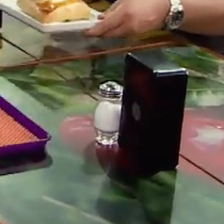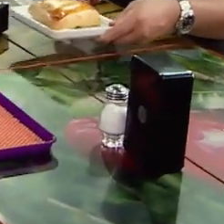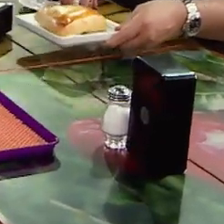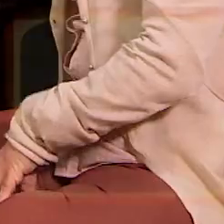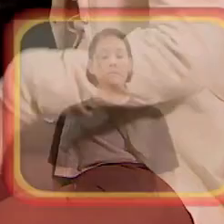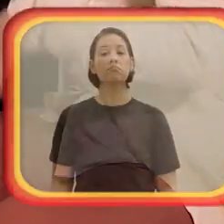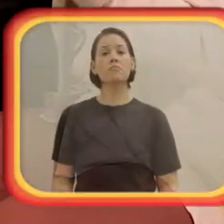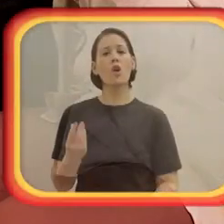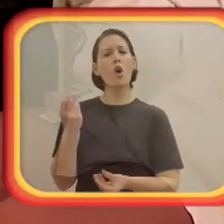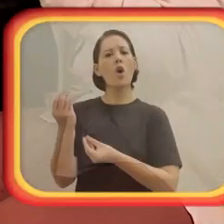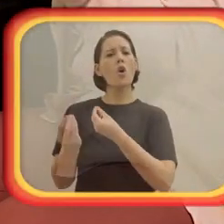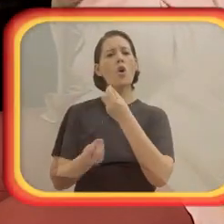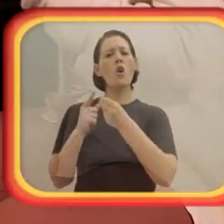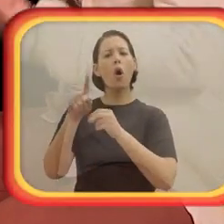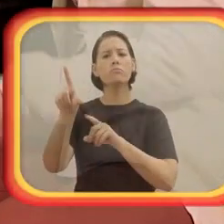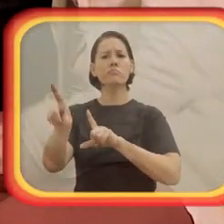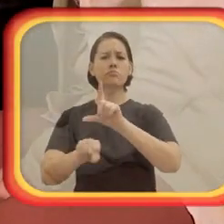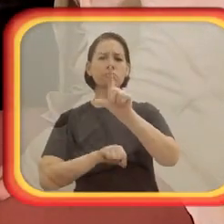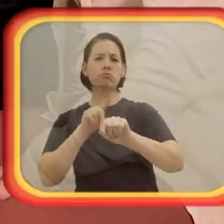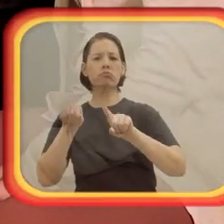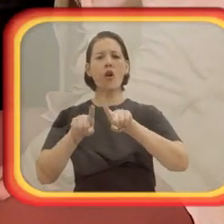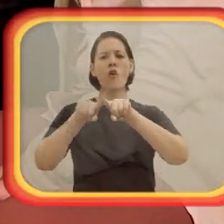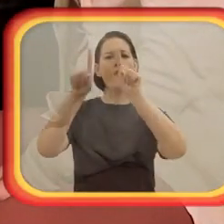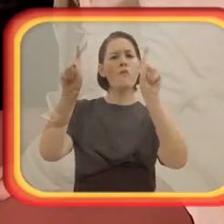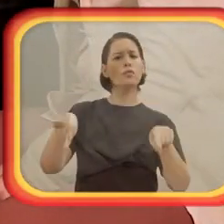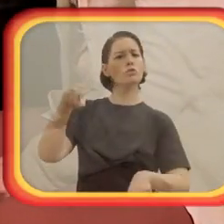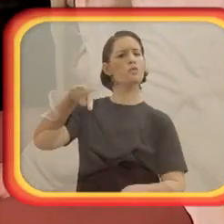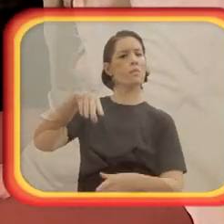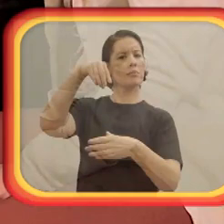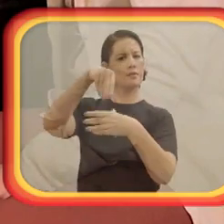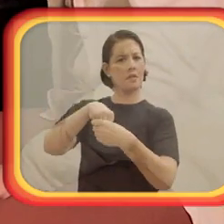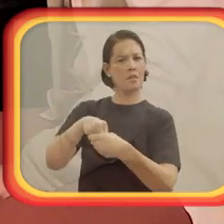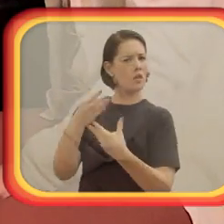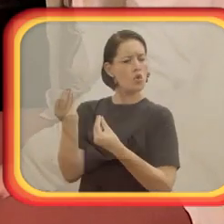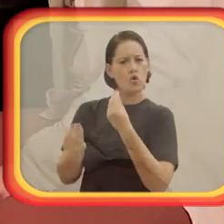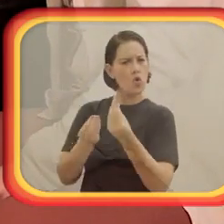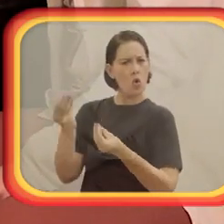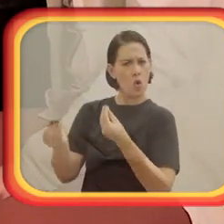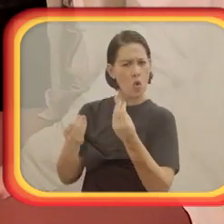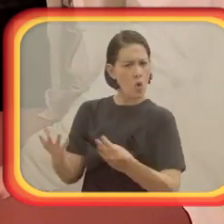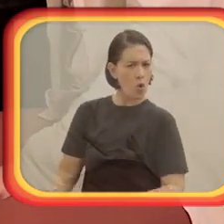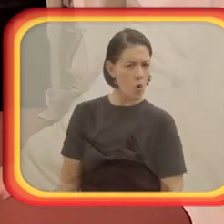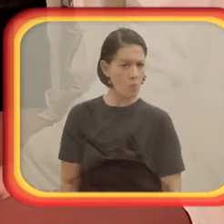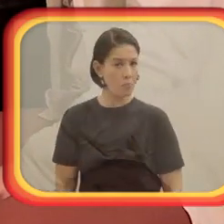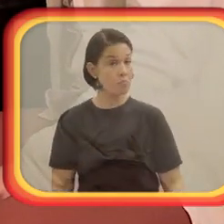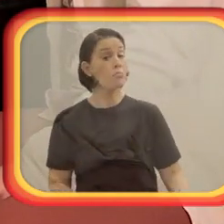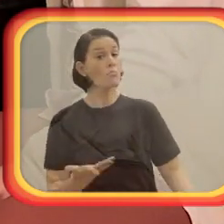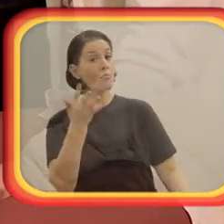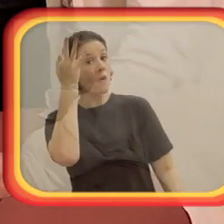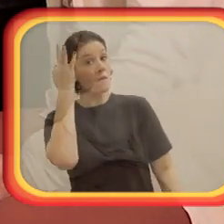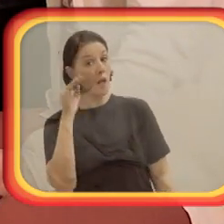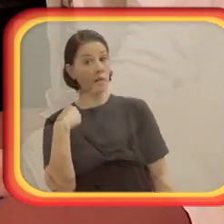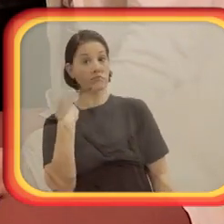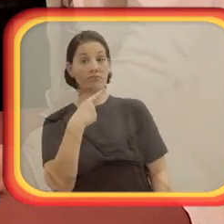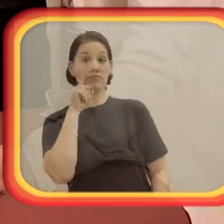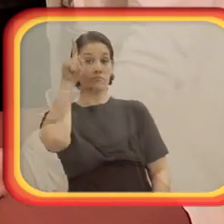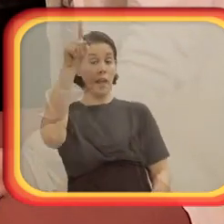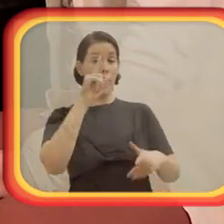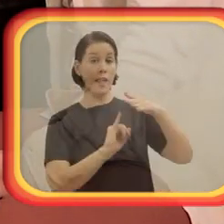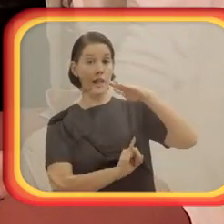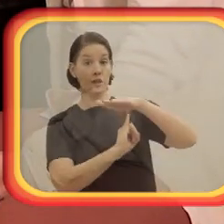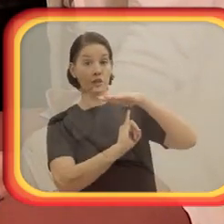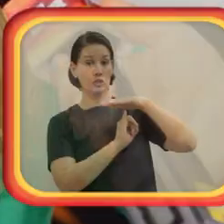Como é que é a seleção dos funcionários aqui dentro? Então, Fê, a gente lá no Instituto, a gente faz alguns cursos